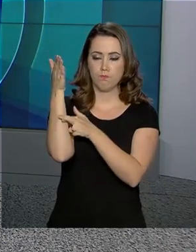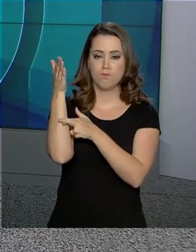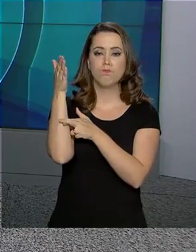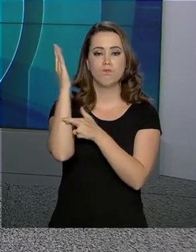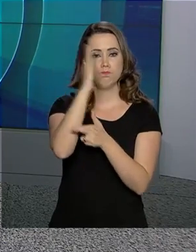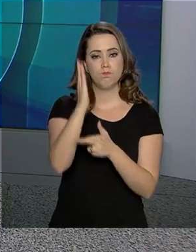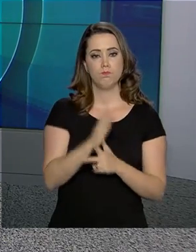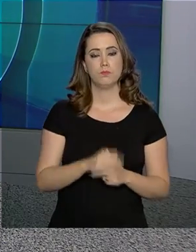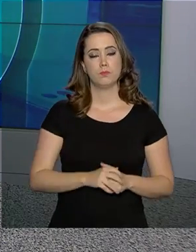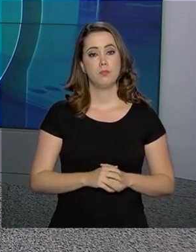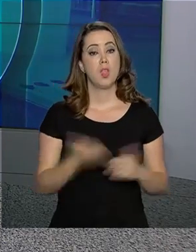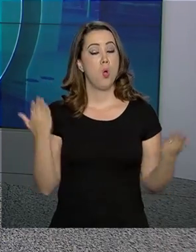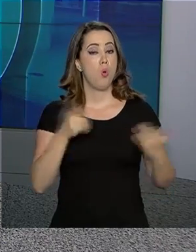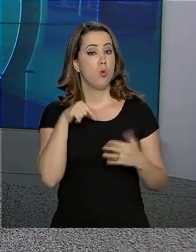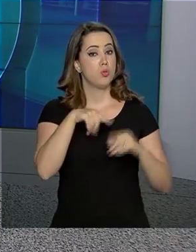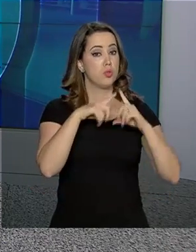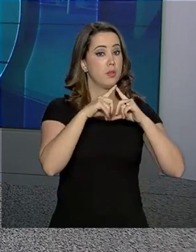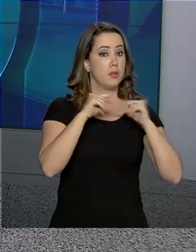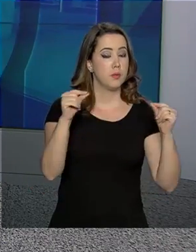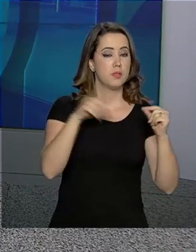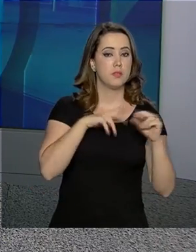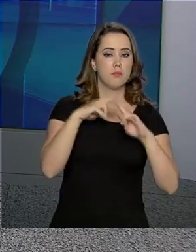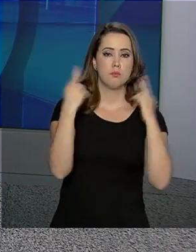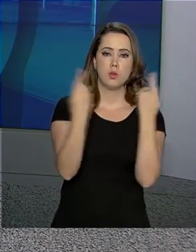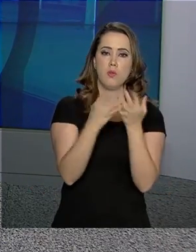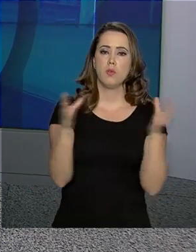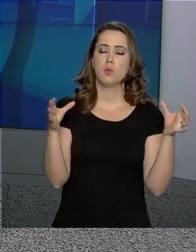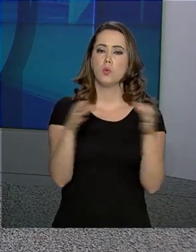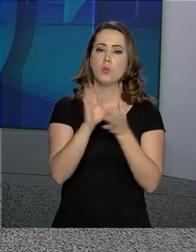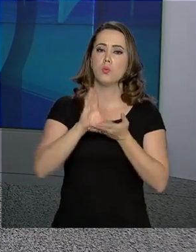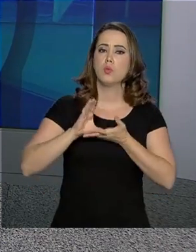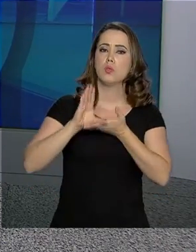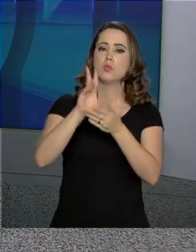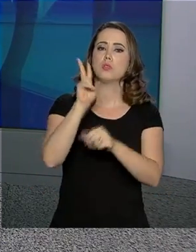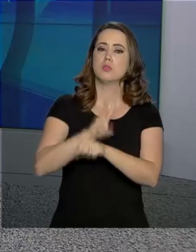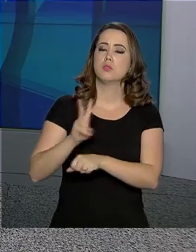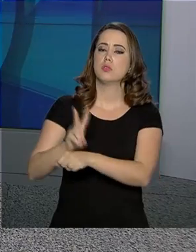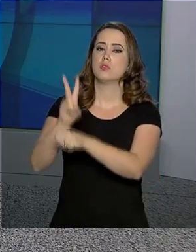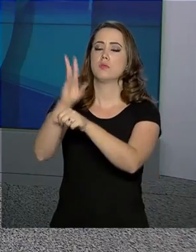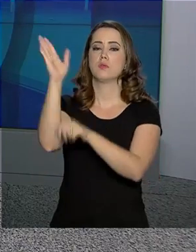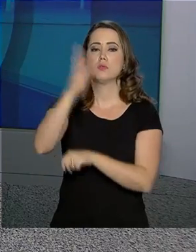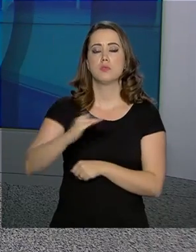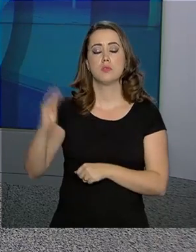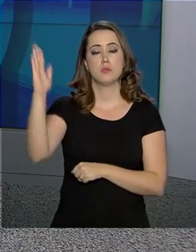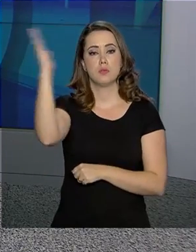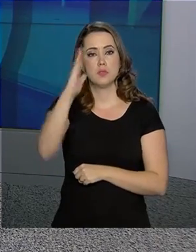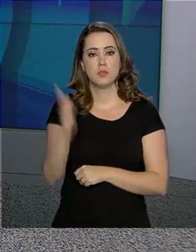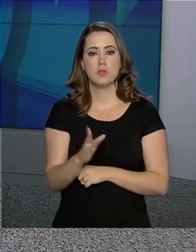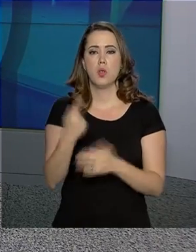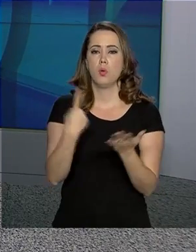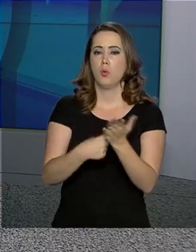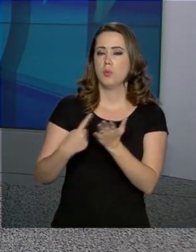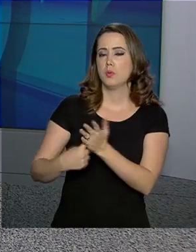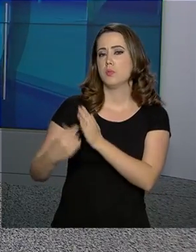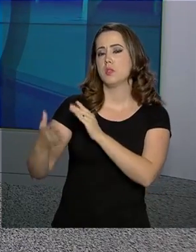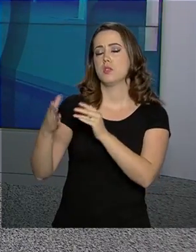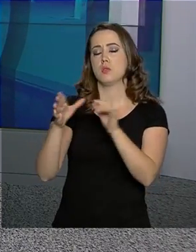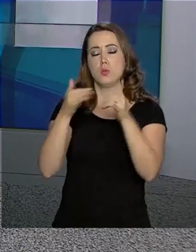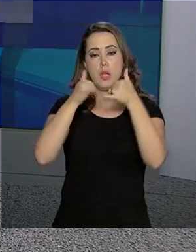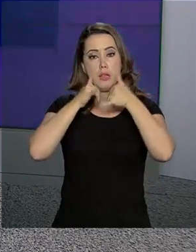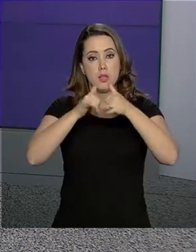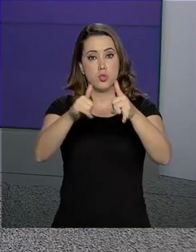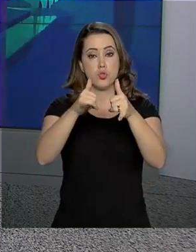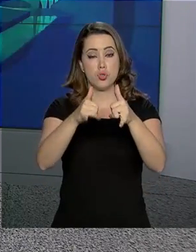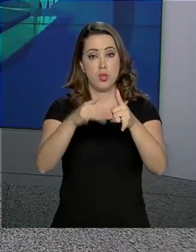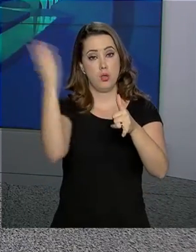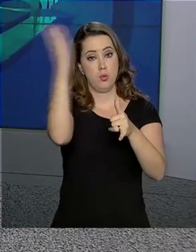hoje, aqui em Brasília, teve reunião do Conselho de Defesa Nacional. Em pauta, a construção da linha de transmissão, que vai